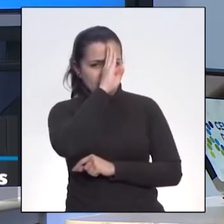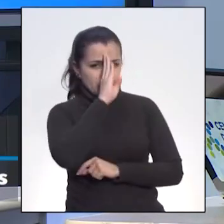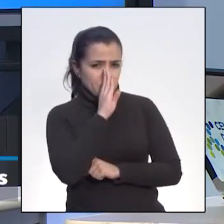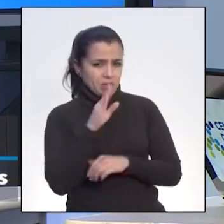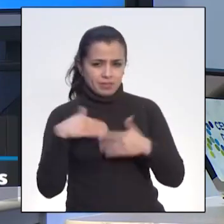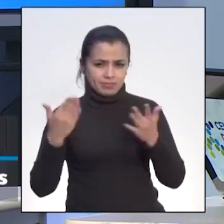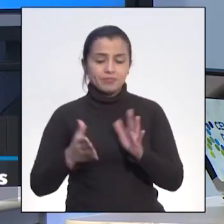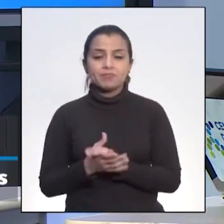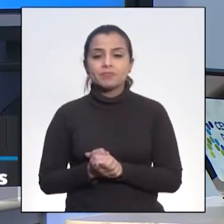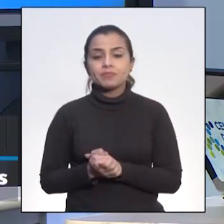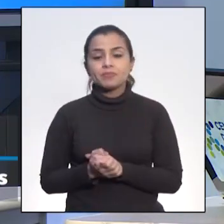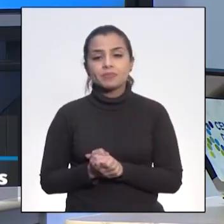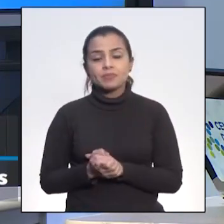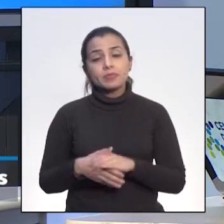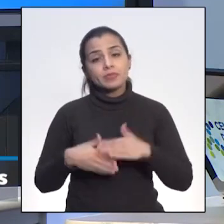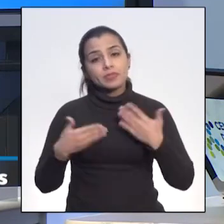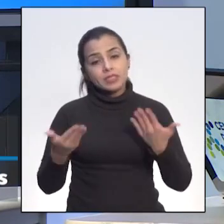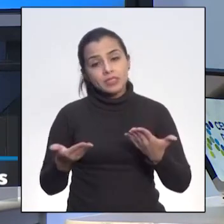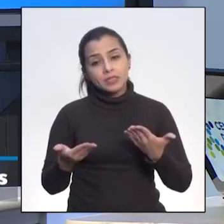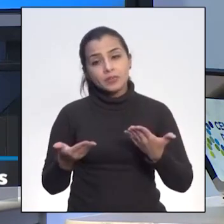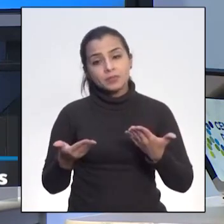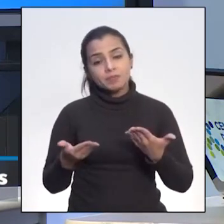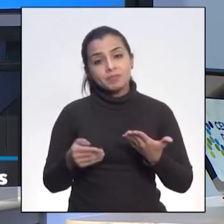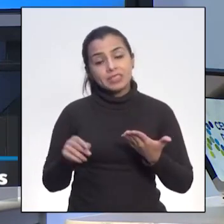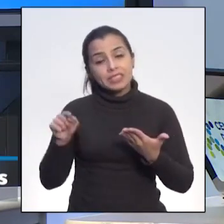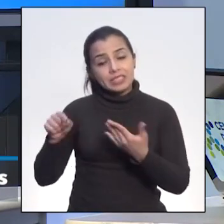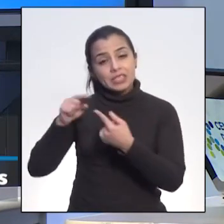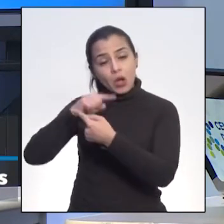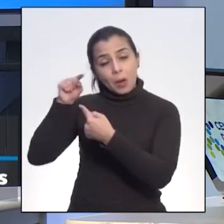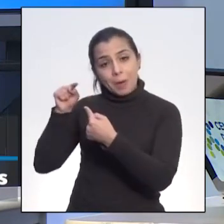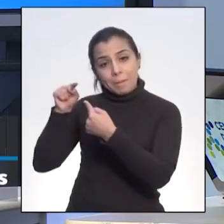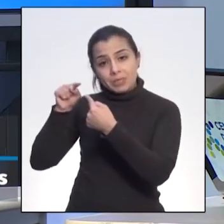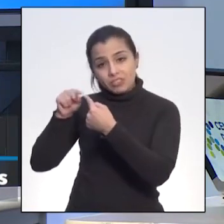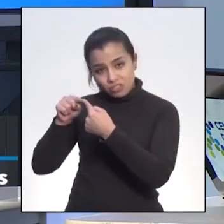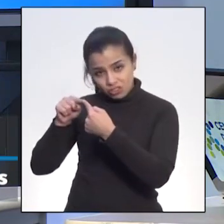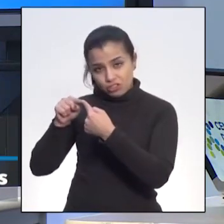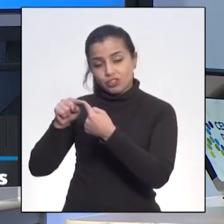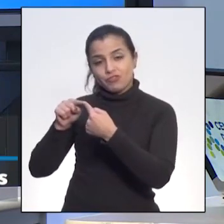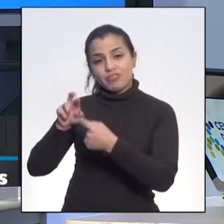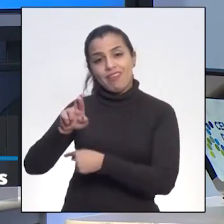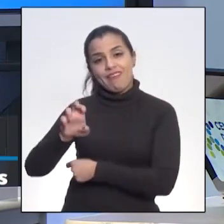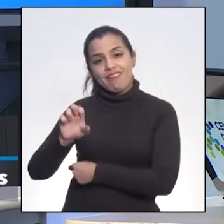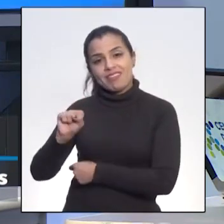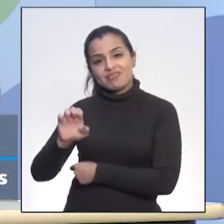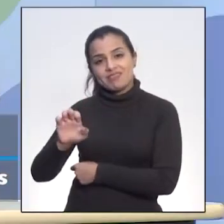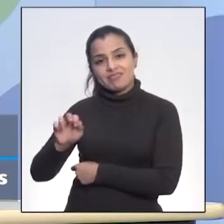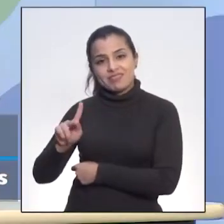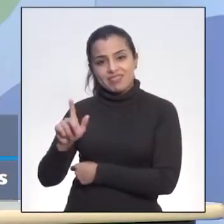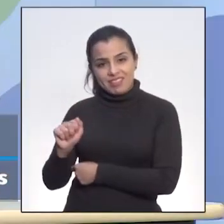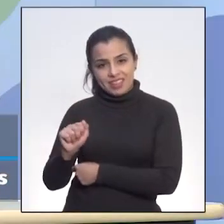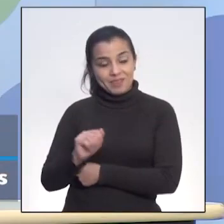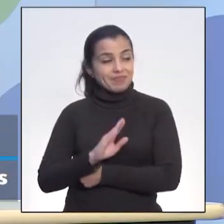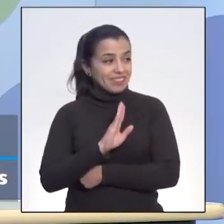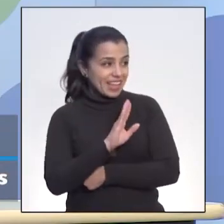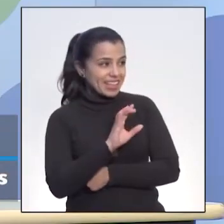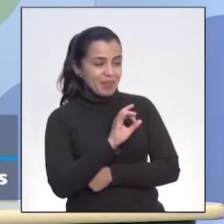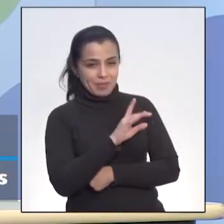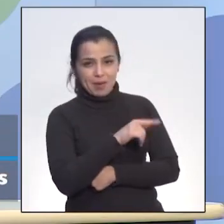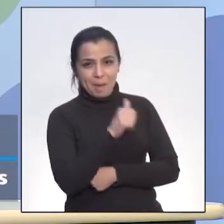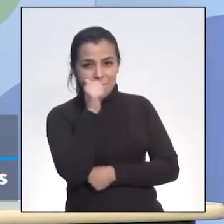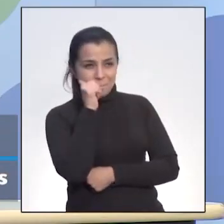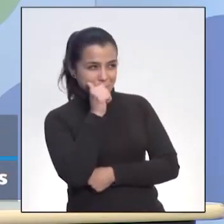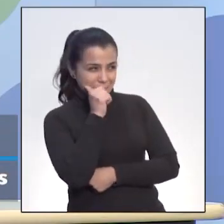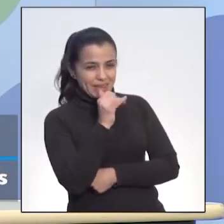pouquinho. Então, este é o objetivo de existência das resenhas. Trazer um pouquinho para o universo feminino, as meninas têm